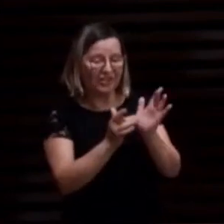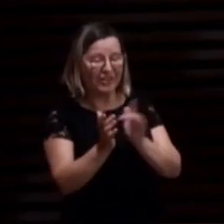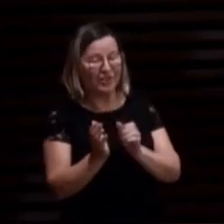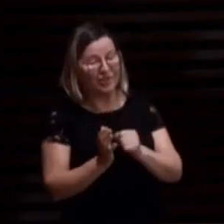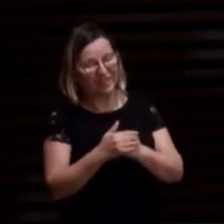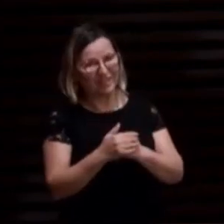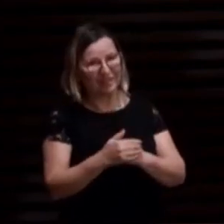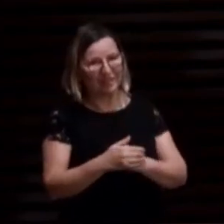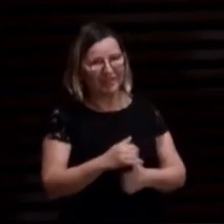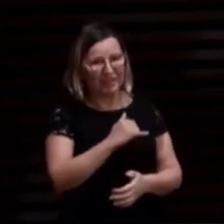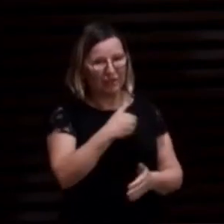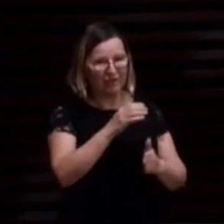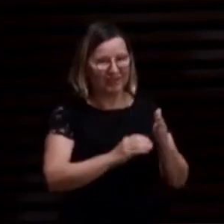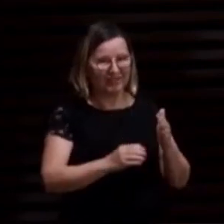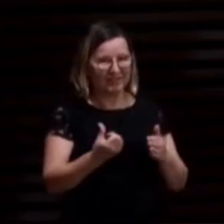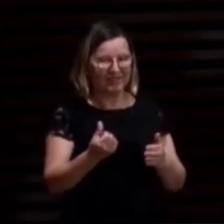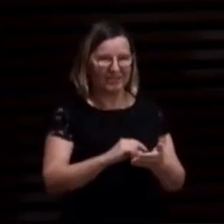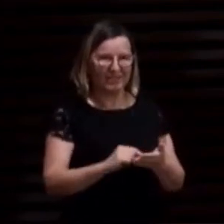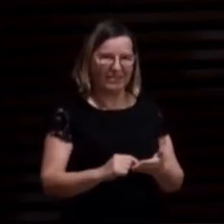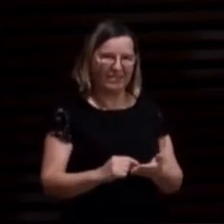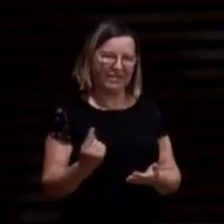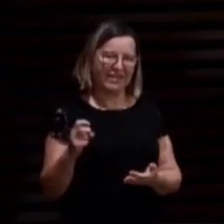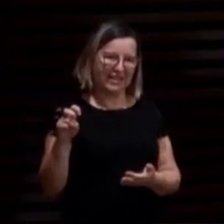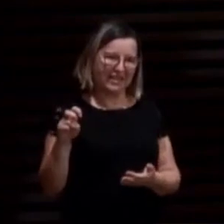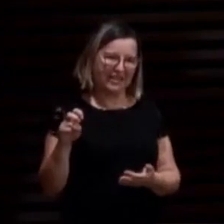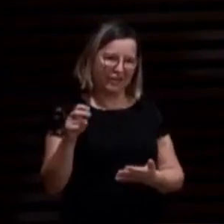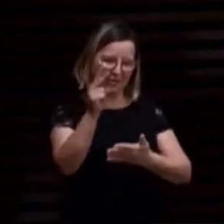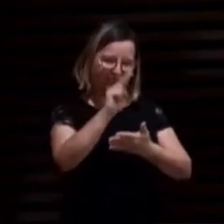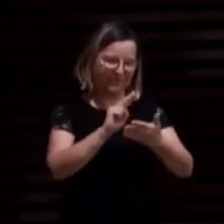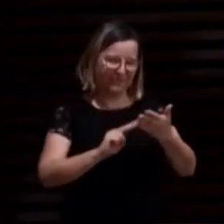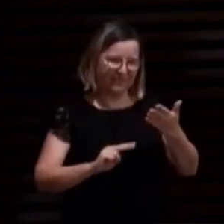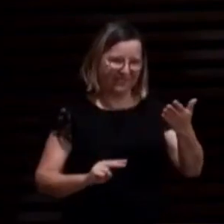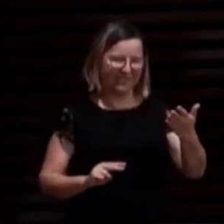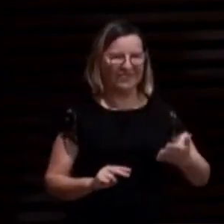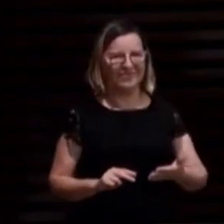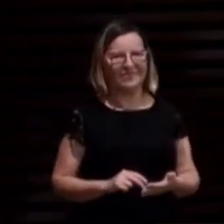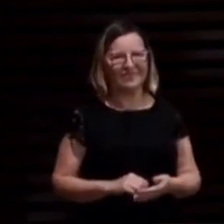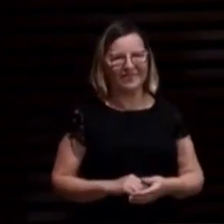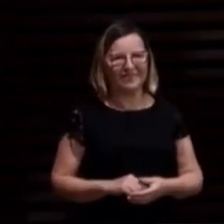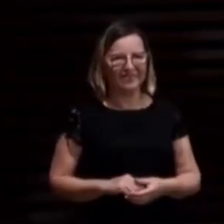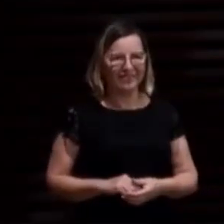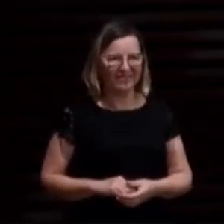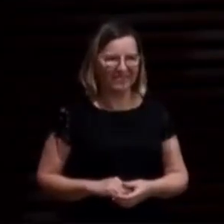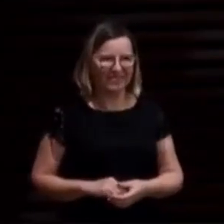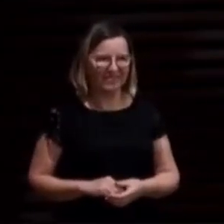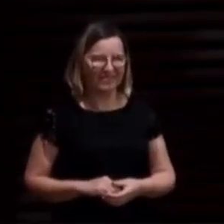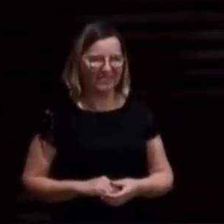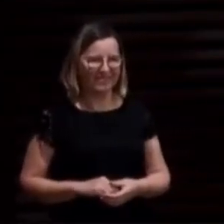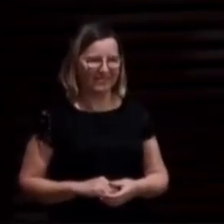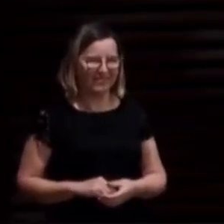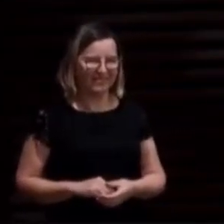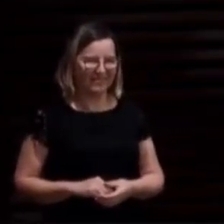João capítulo 6, versículo 15. Vamos ler esse texto. João 6, 15.